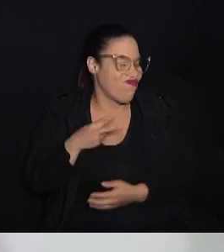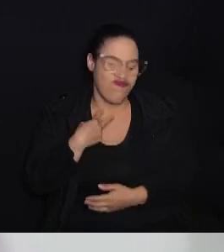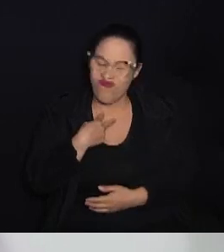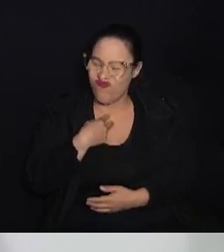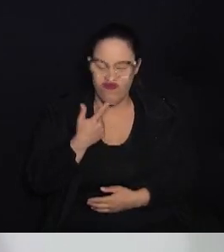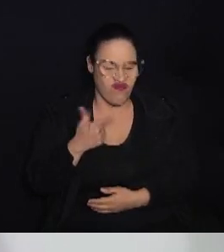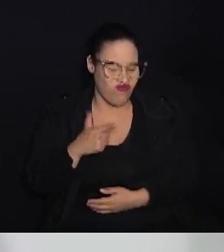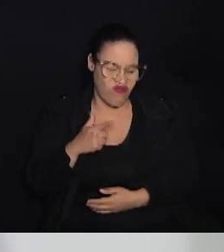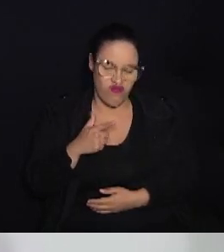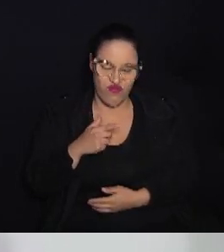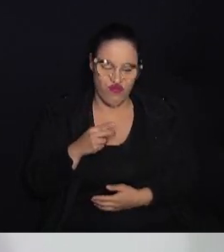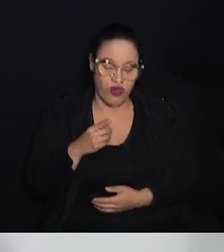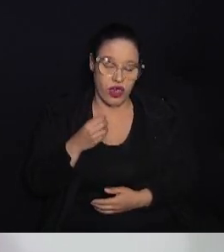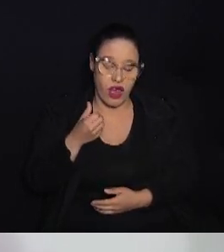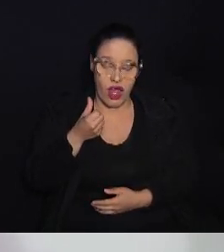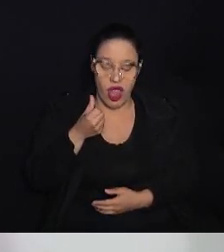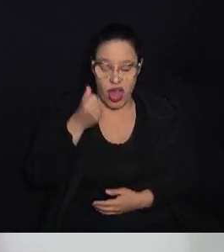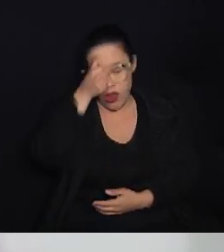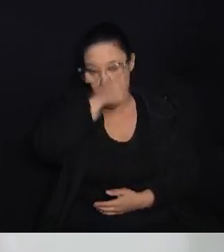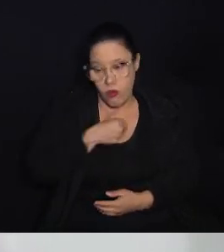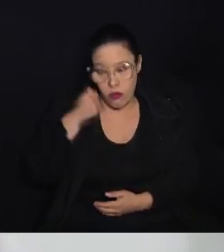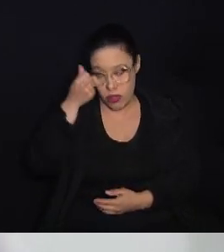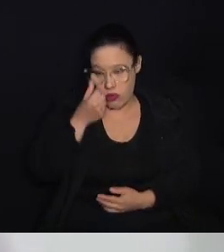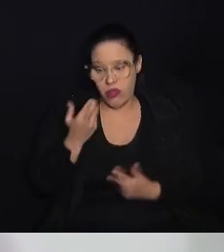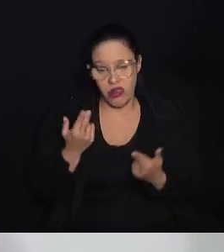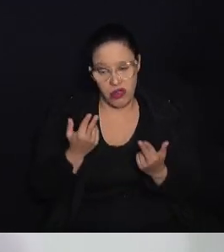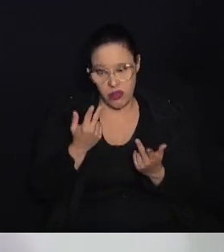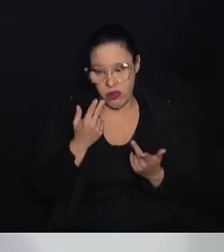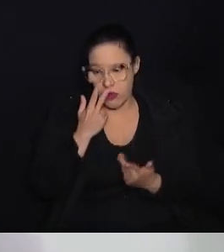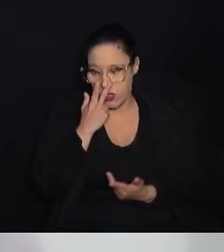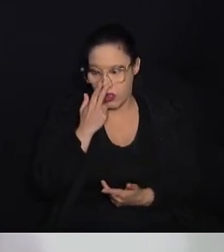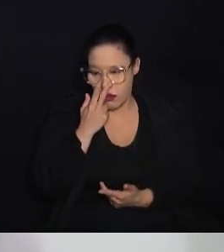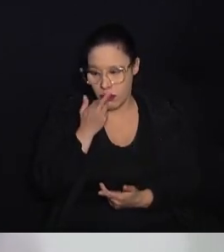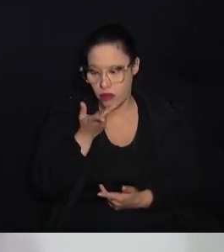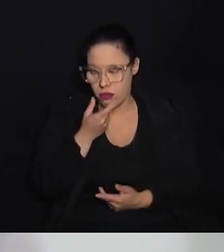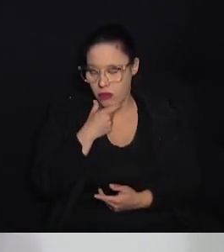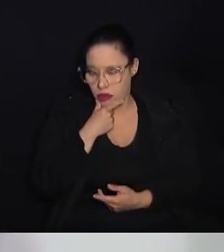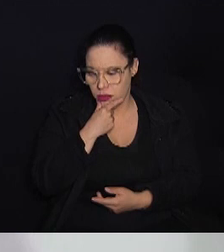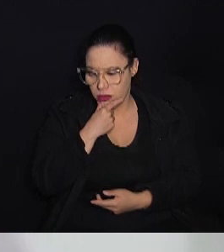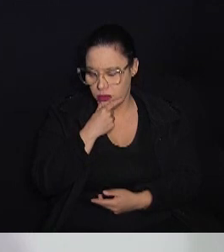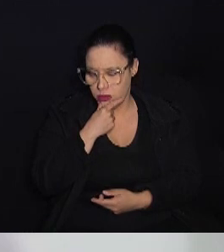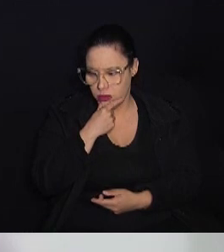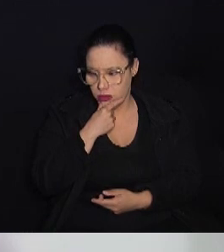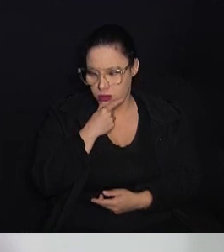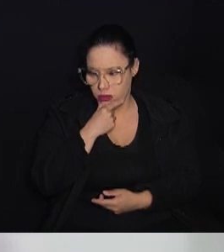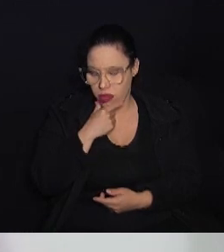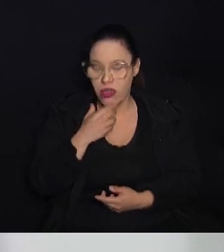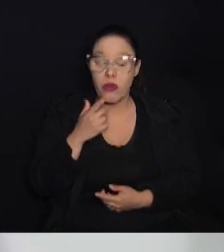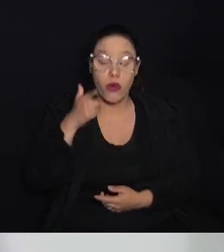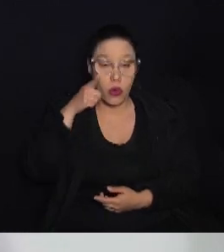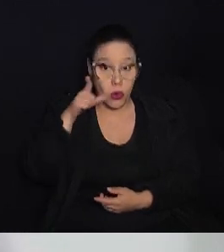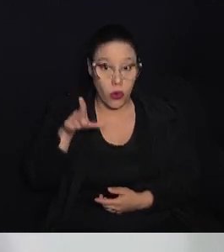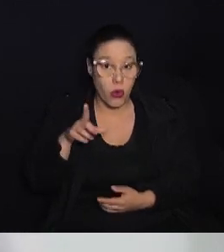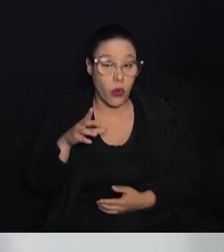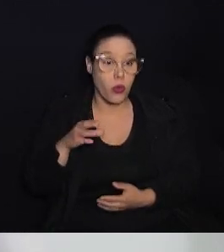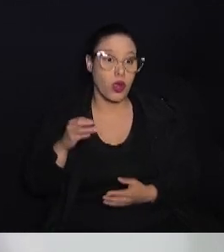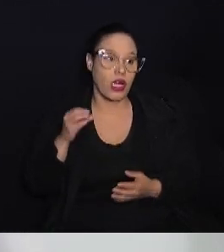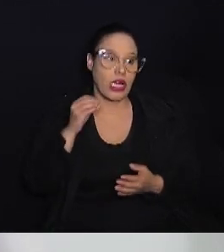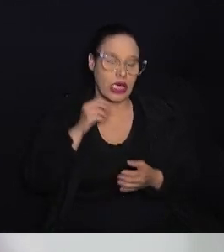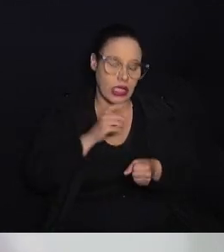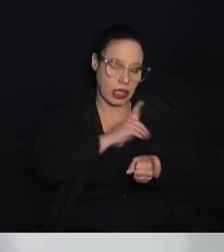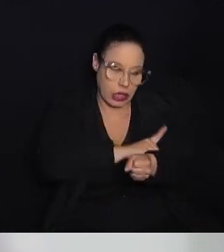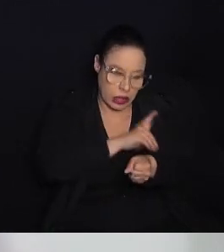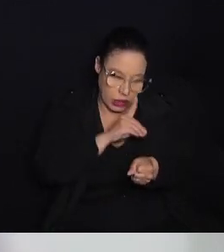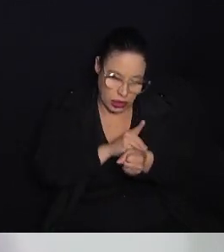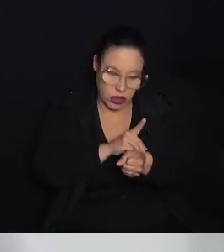era verdade, que o de 1 hora é semelhante nesse sentido, e que ele consegue detectar